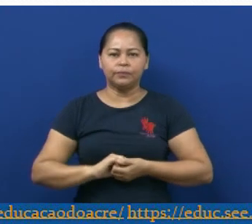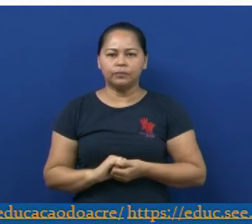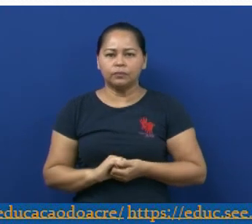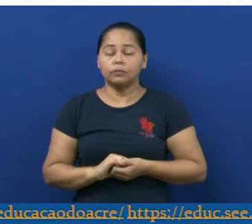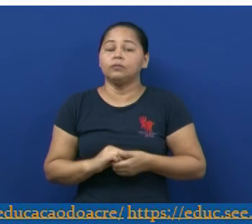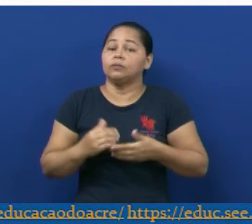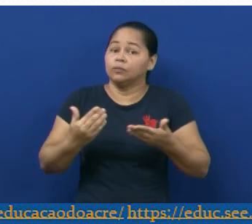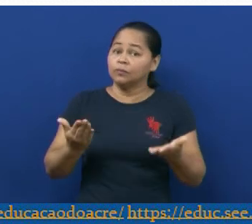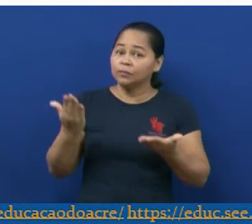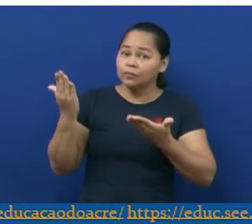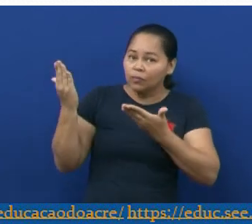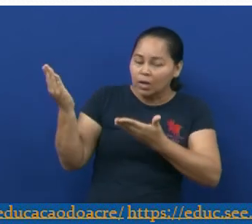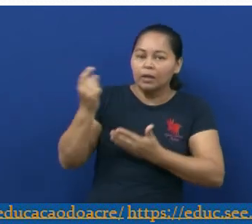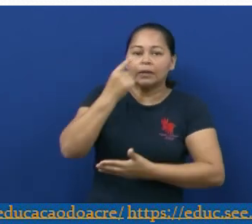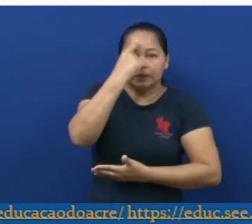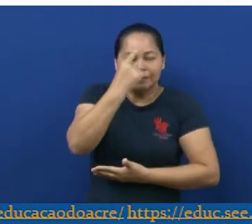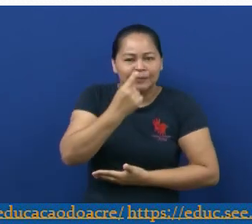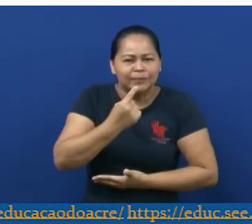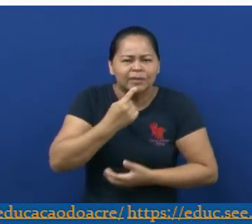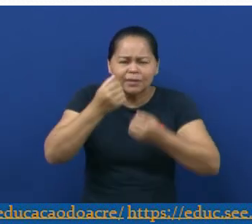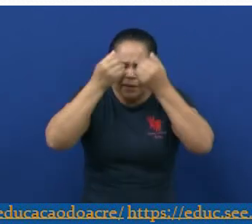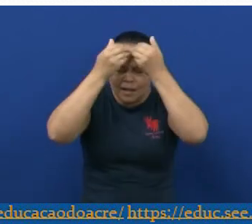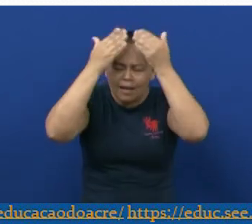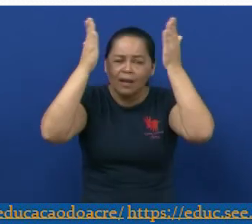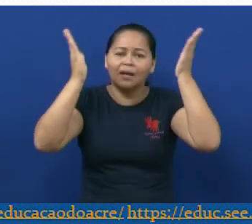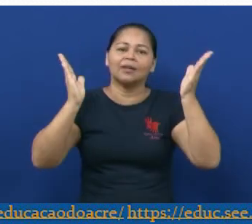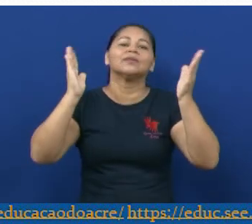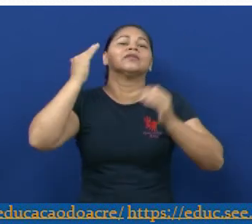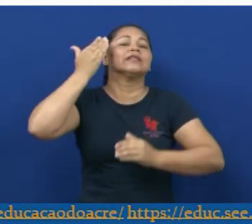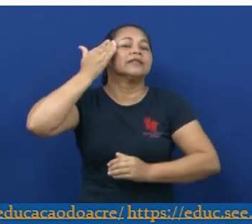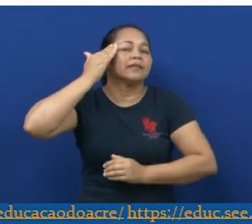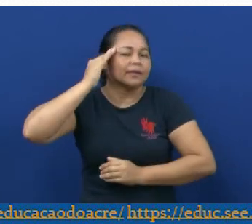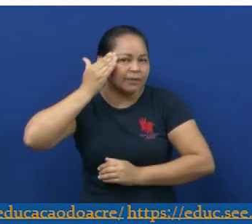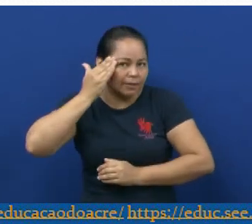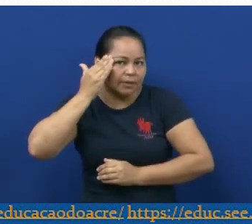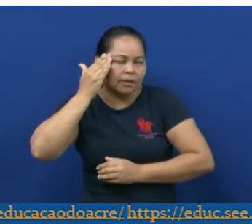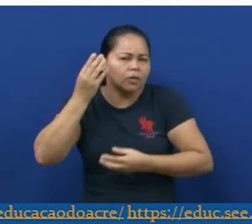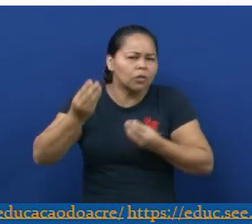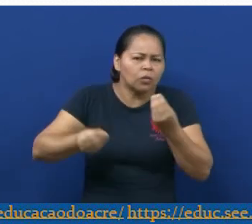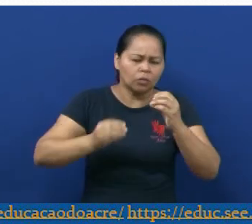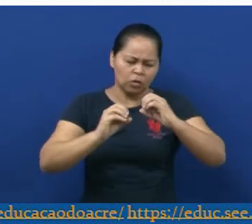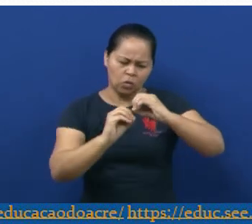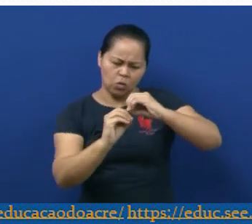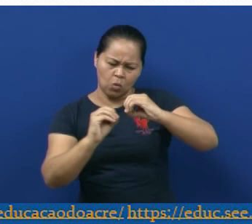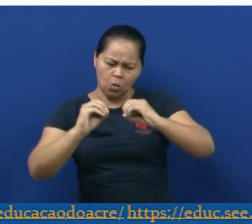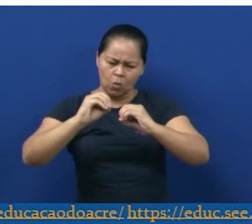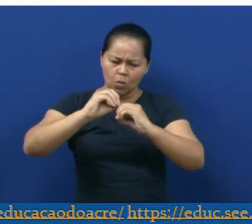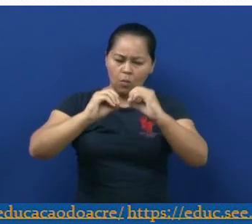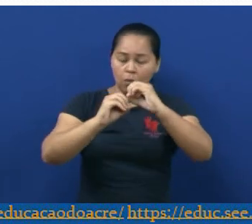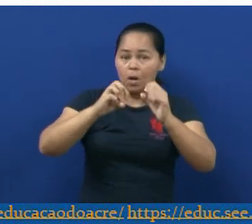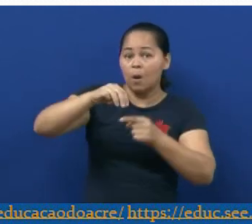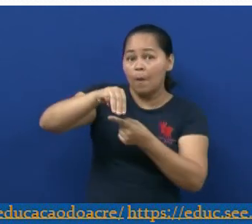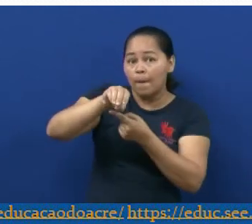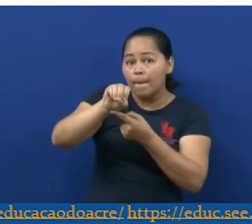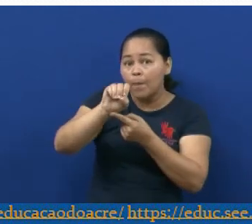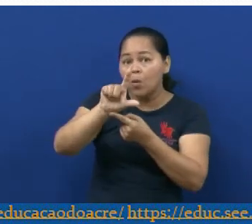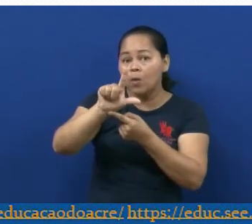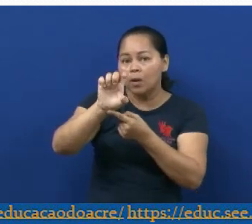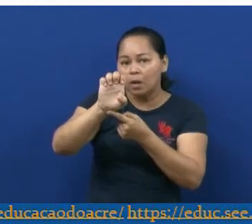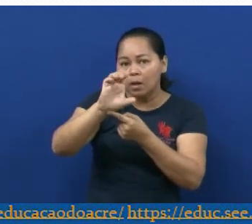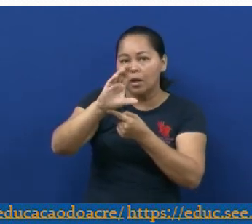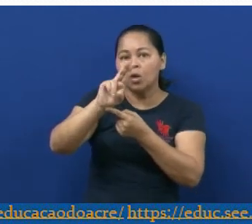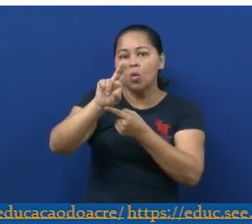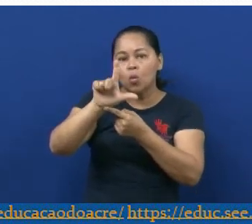E aí, nesta imagem aqui fica bem mais claro para a gente, ó. Nós temos como é a molécula de um sabão, né? Com uma